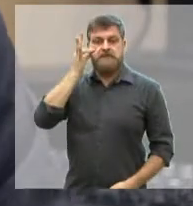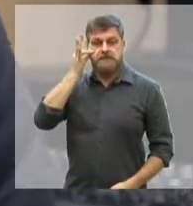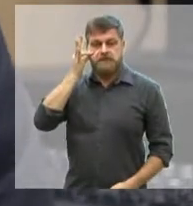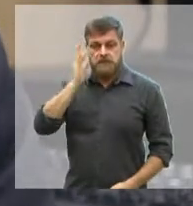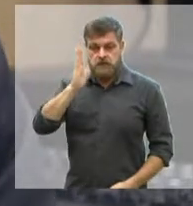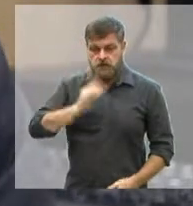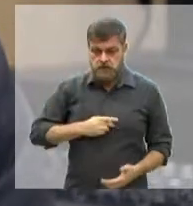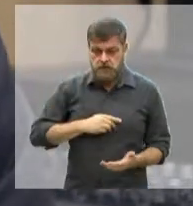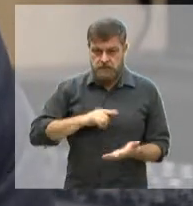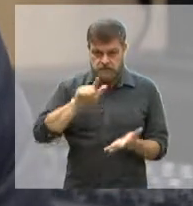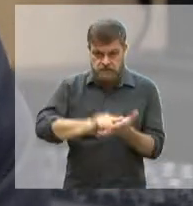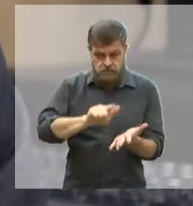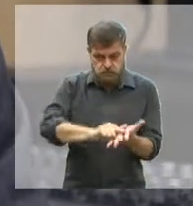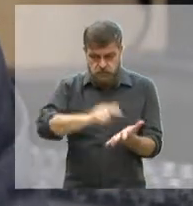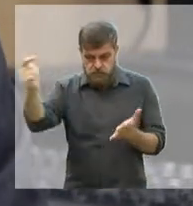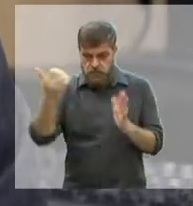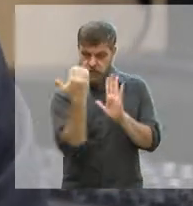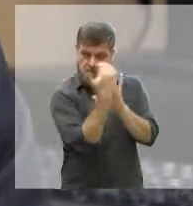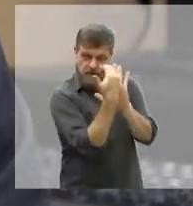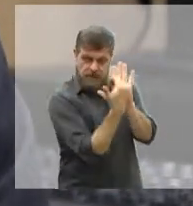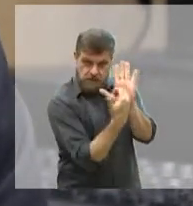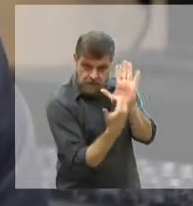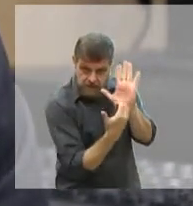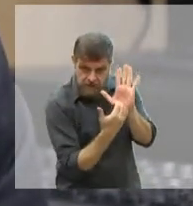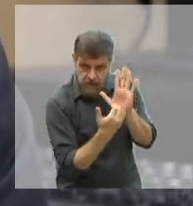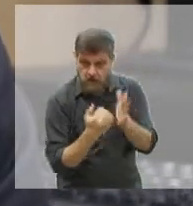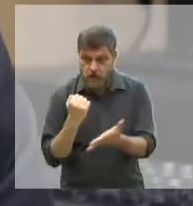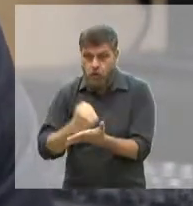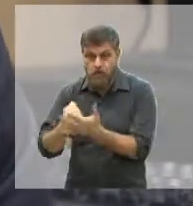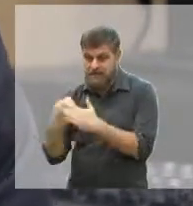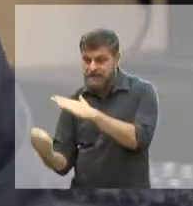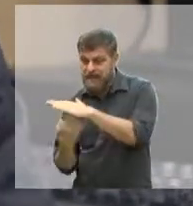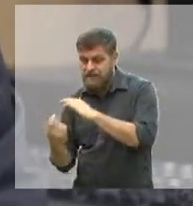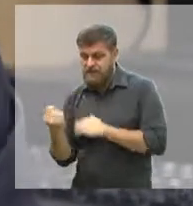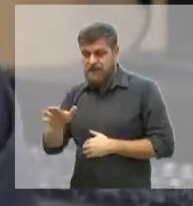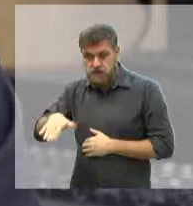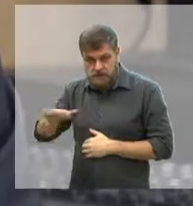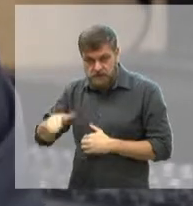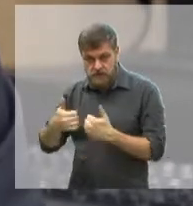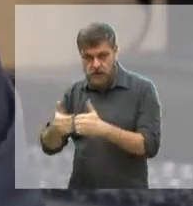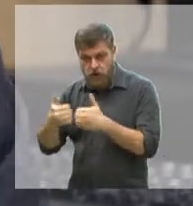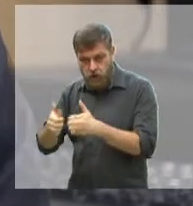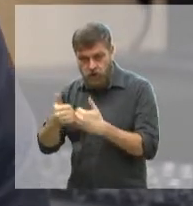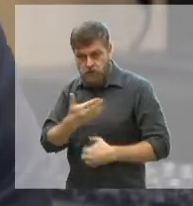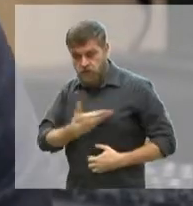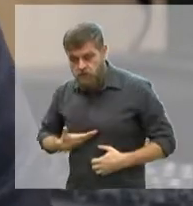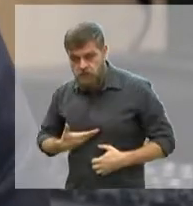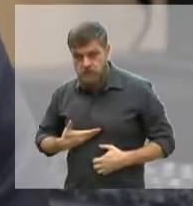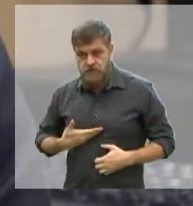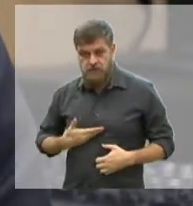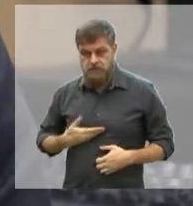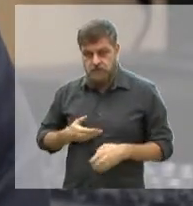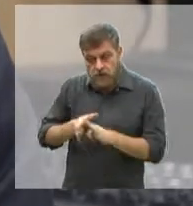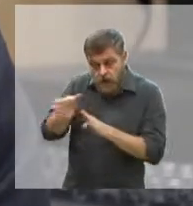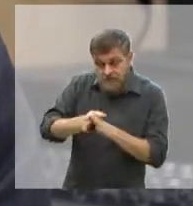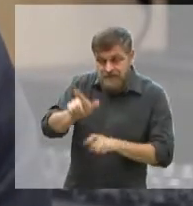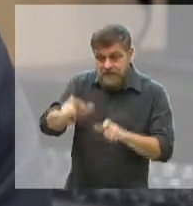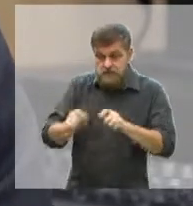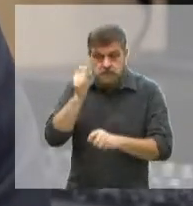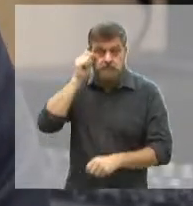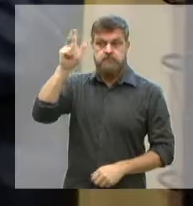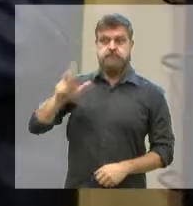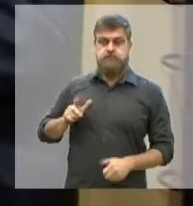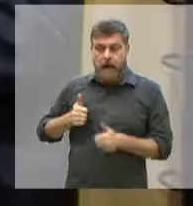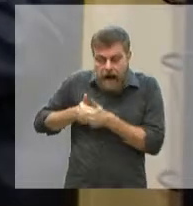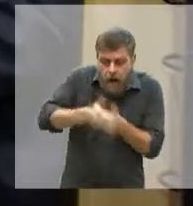de ser publicada, né, o edital para essa licitação. Então a gente está acompanhando e quer que as pessoas de imediato se atentem a isso para poder